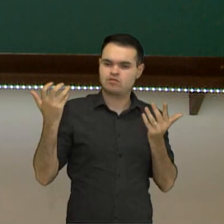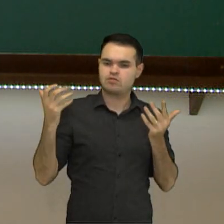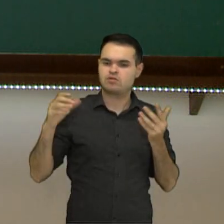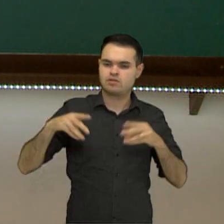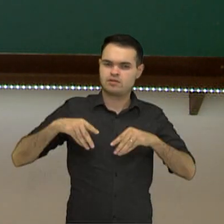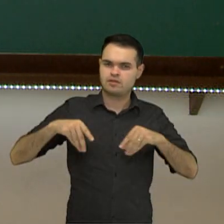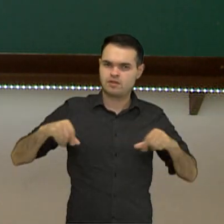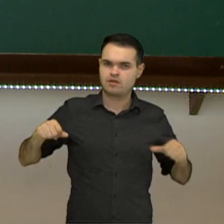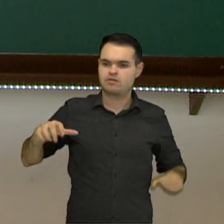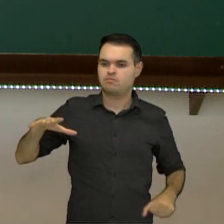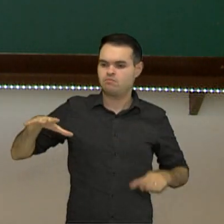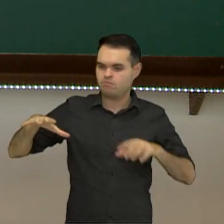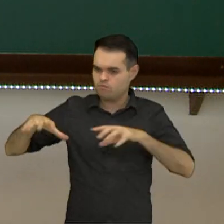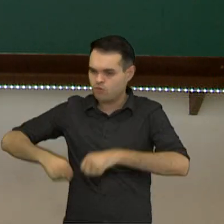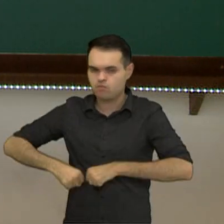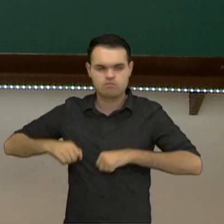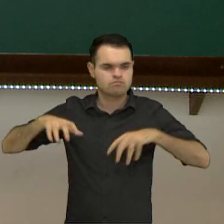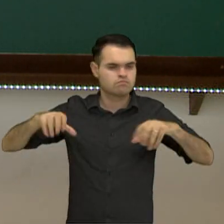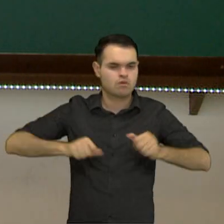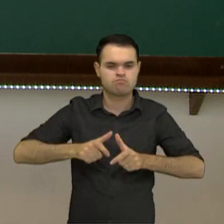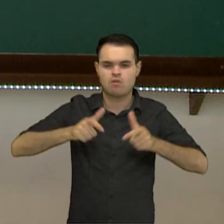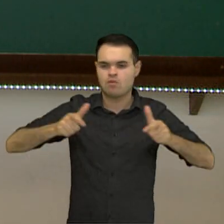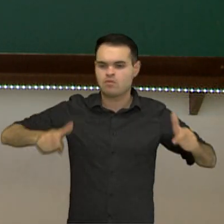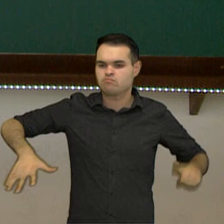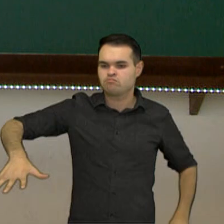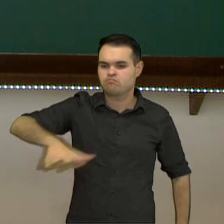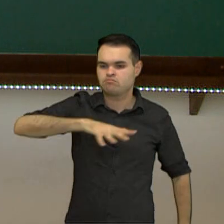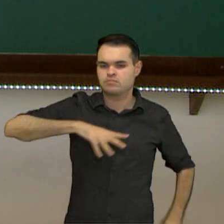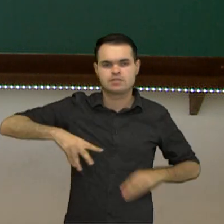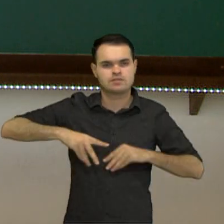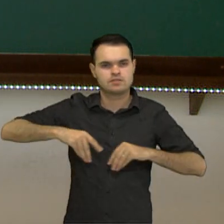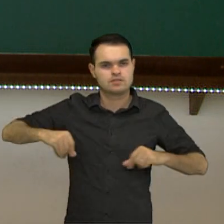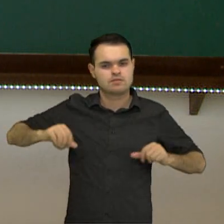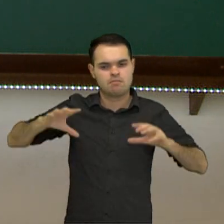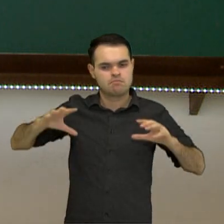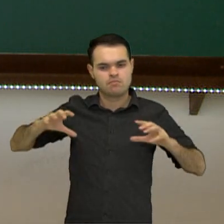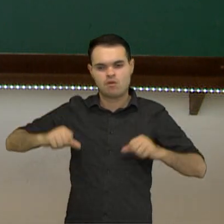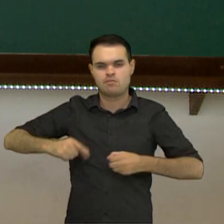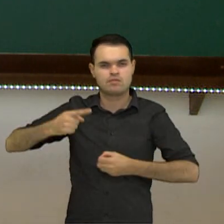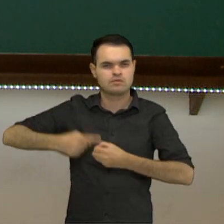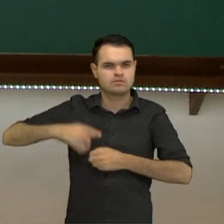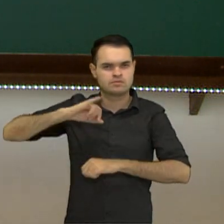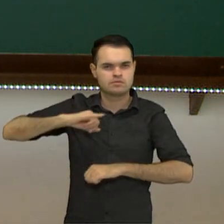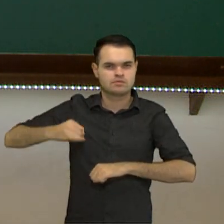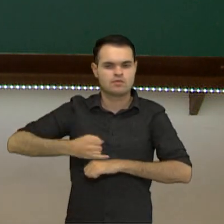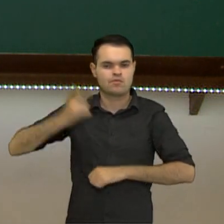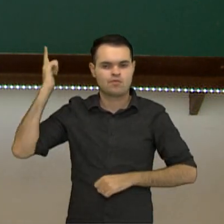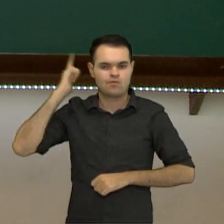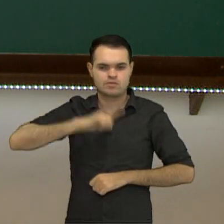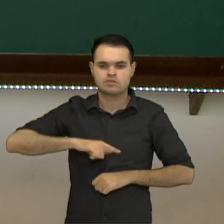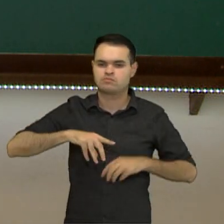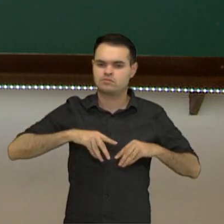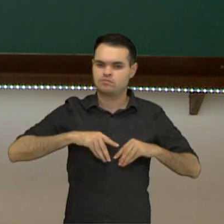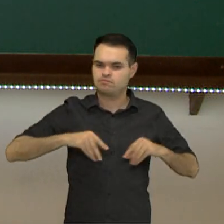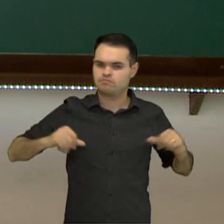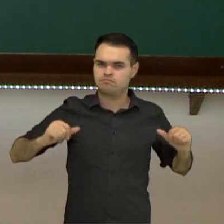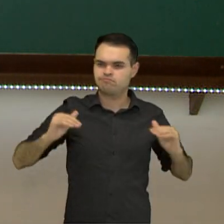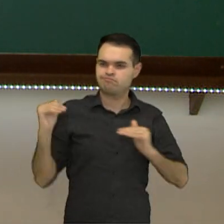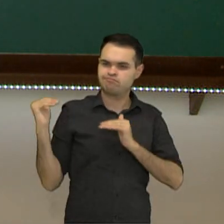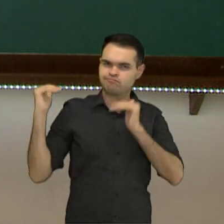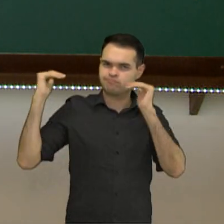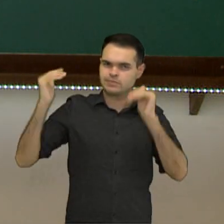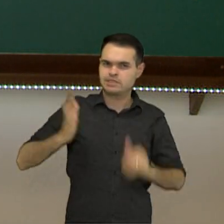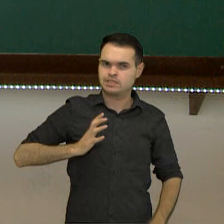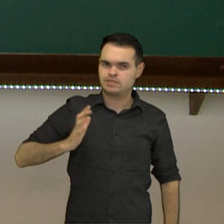né? Reconquistar algumas regiões, conquistar a cidade de Jerusalém e com isso obter terras e o seu